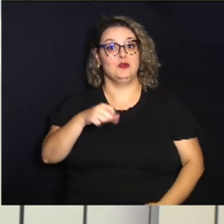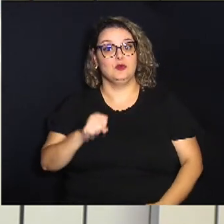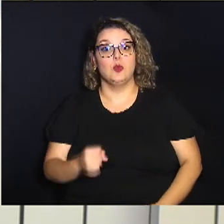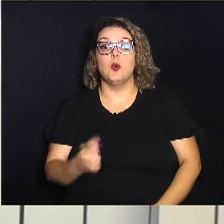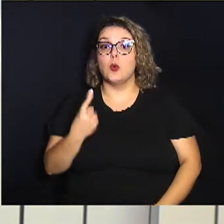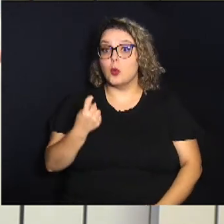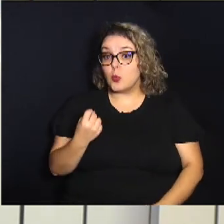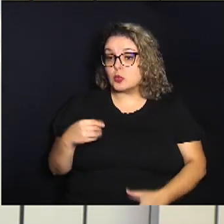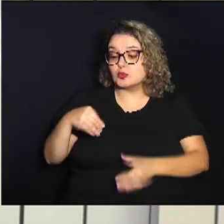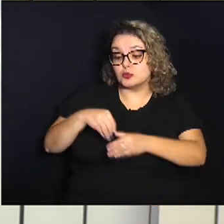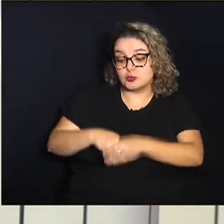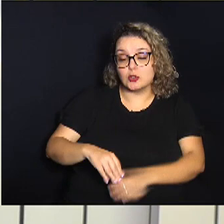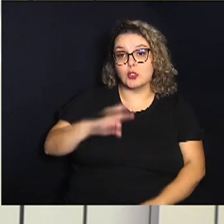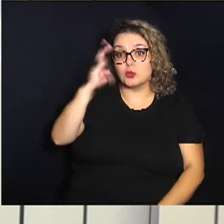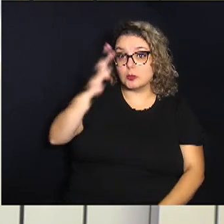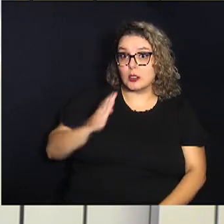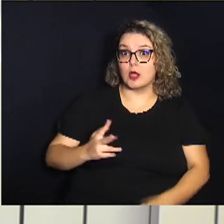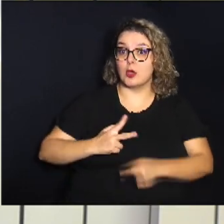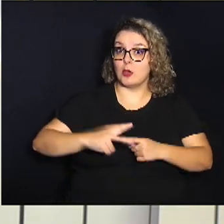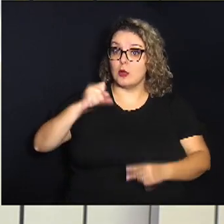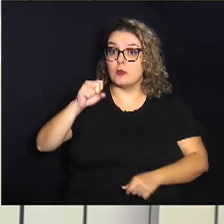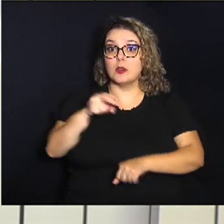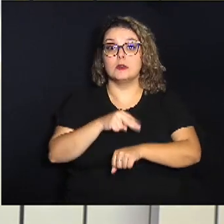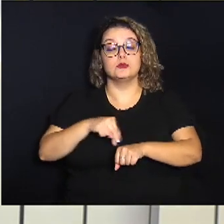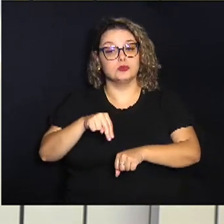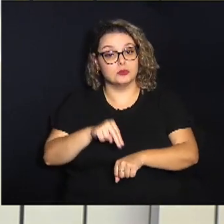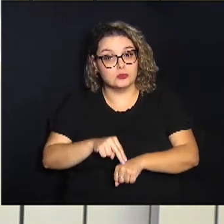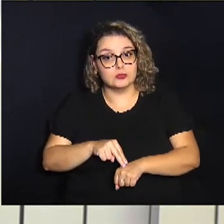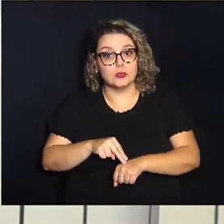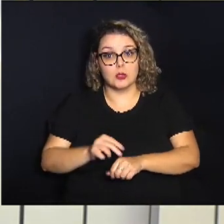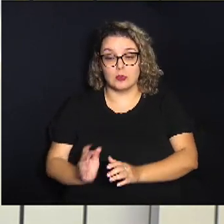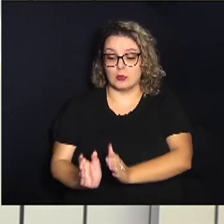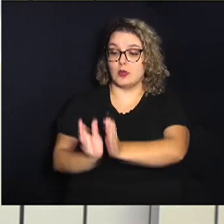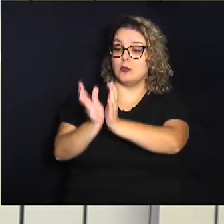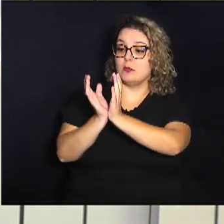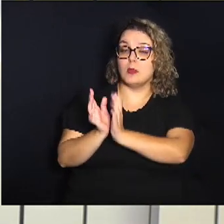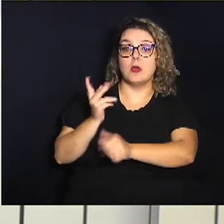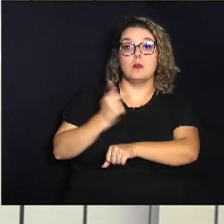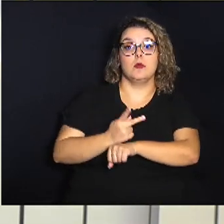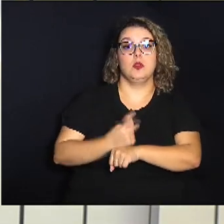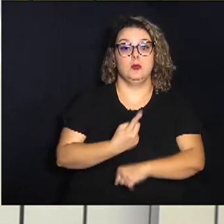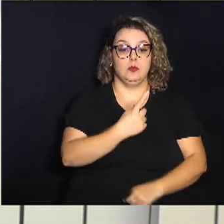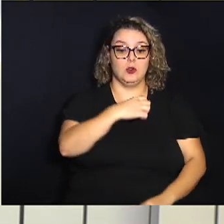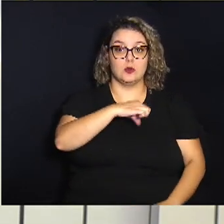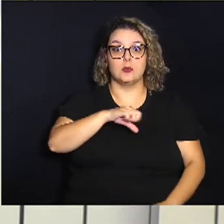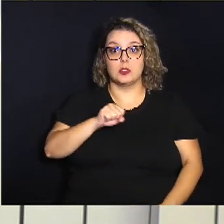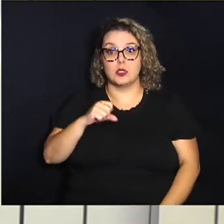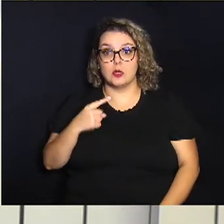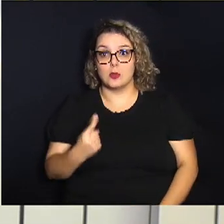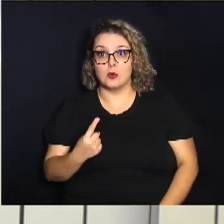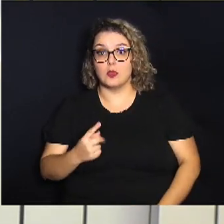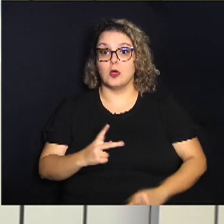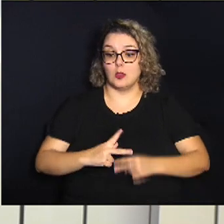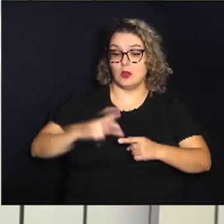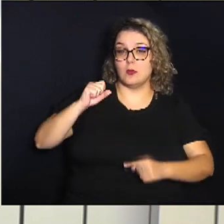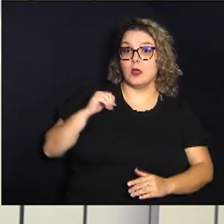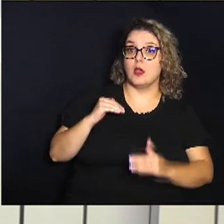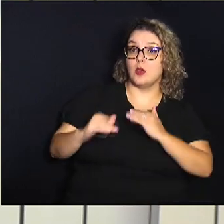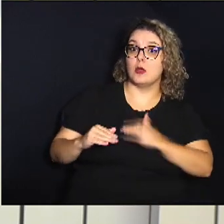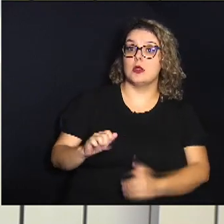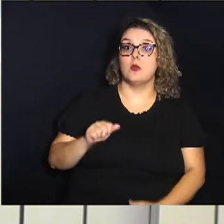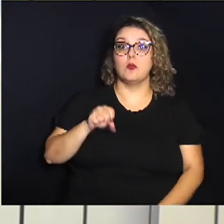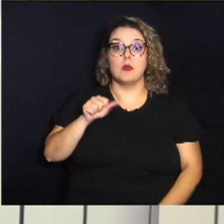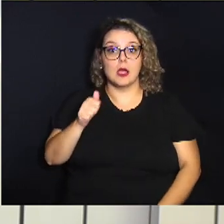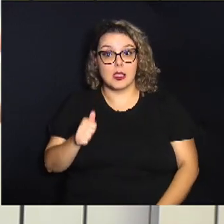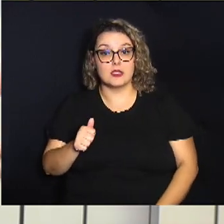do interior do Brasil a conquistar o nacional da Taça de Prata em 81 a vitória contra o Asa de Arapiraca que